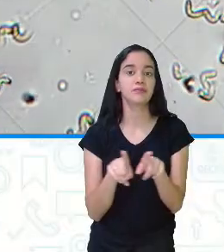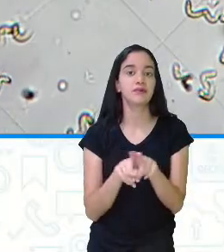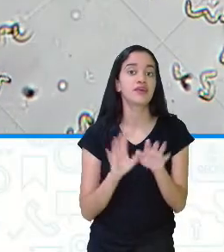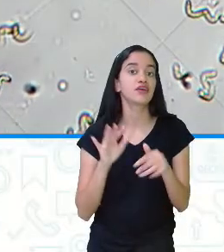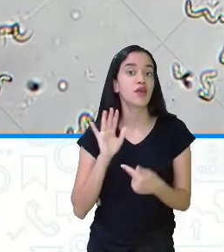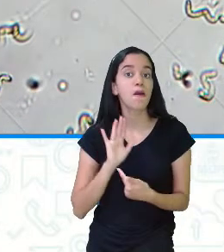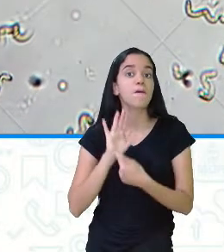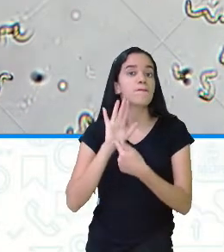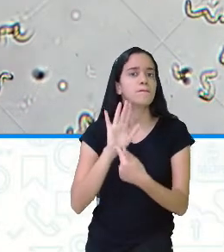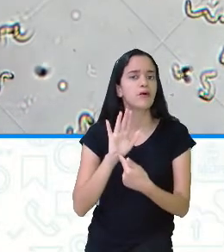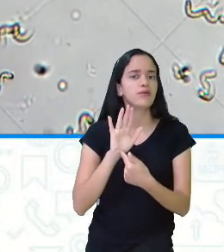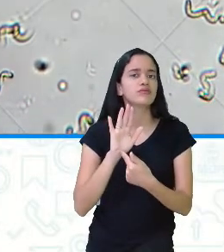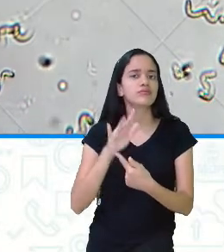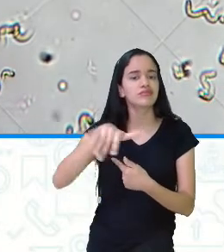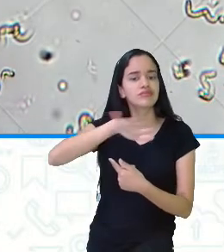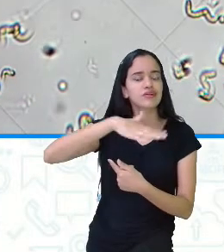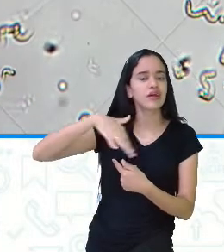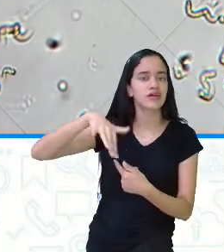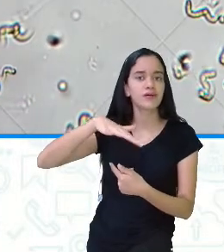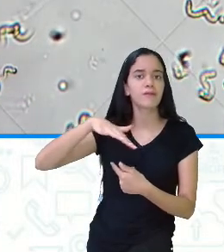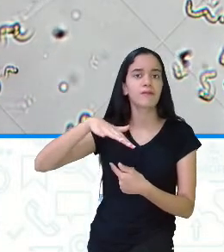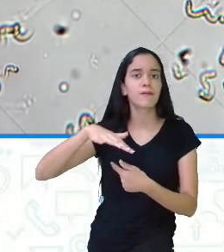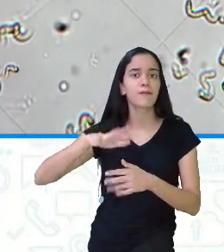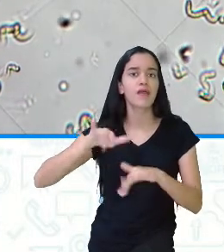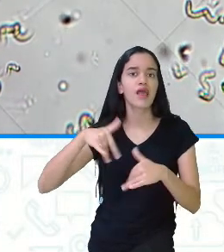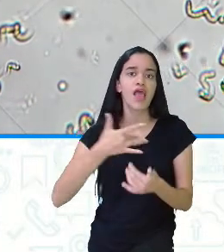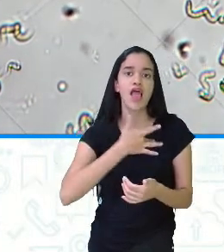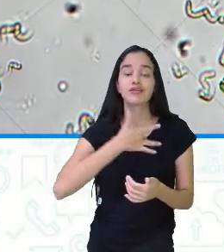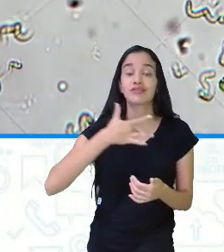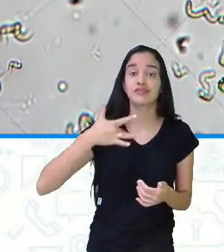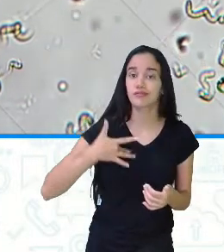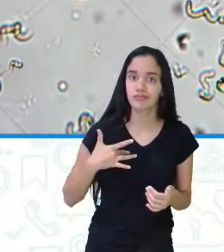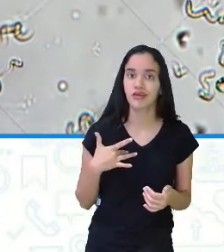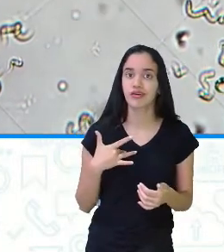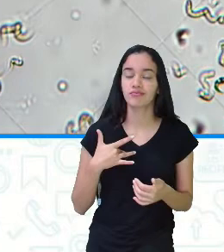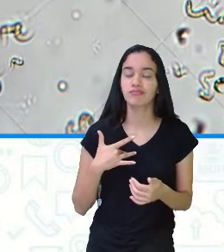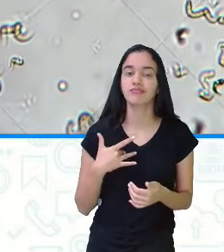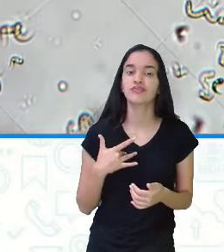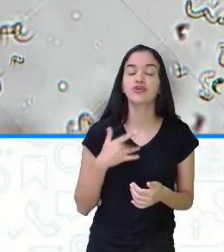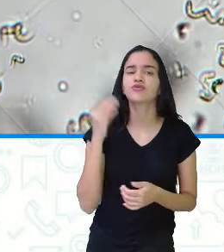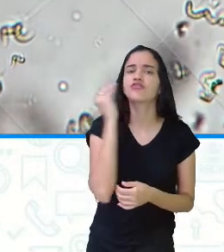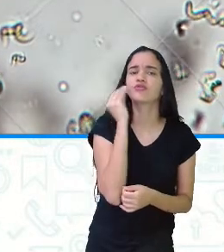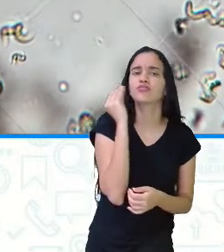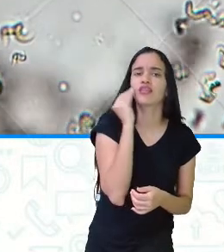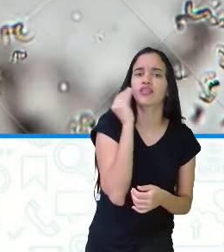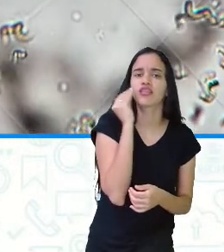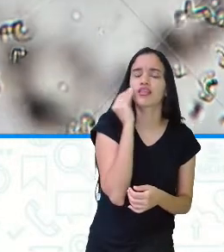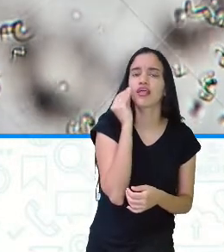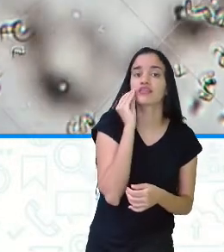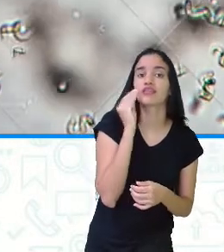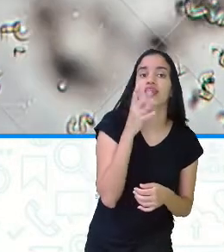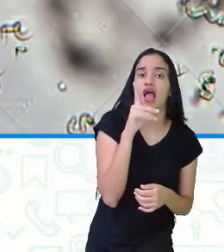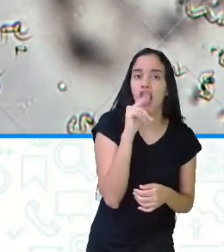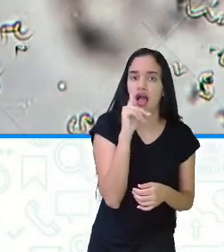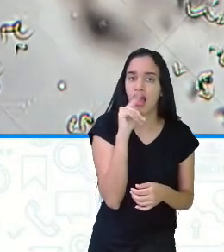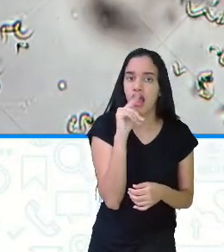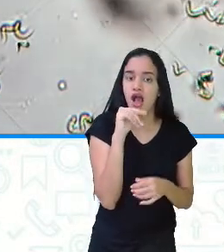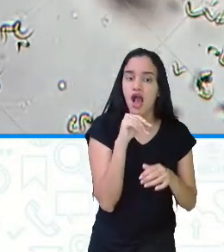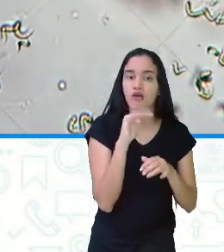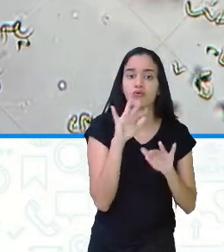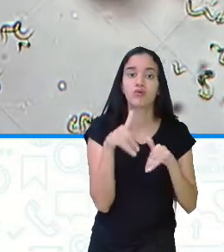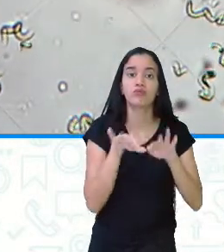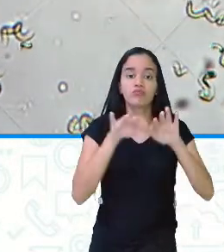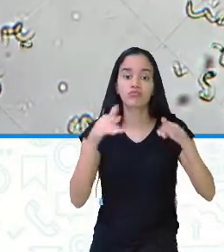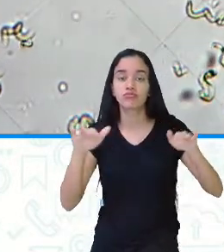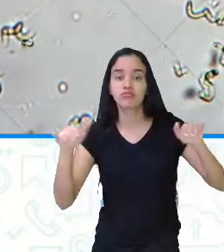indica que aquele ambiente está ecologicamente saudável. Então, se faz um teste na água e se vê a quantidade